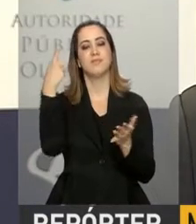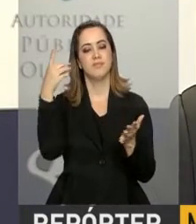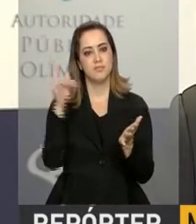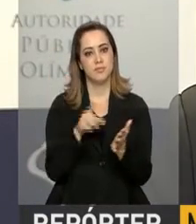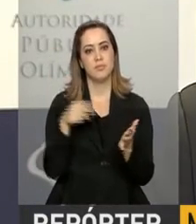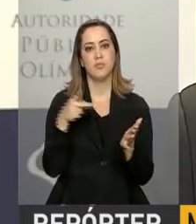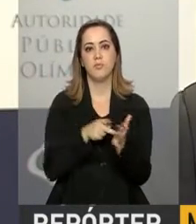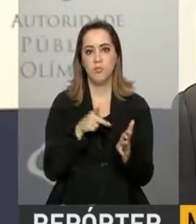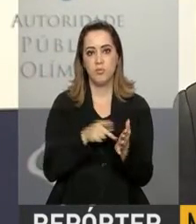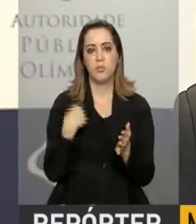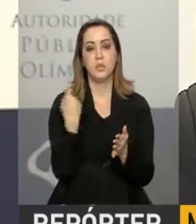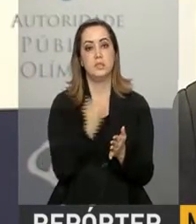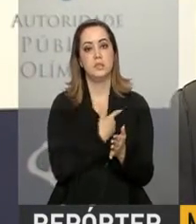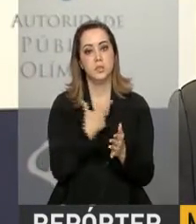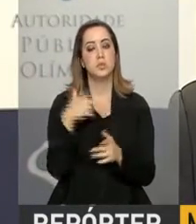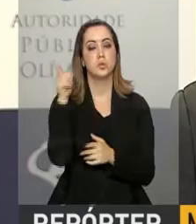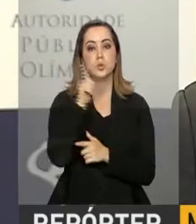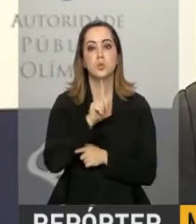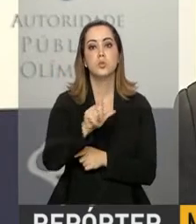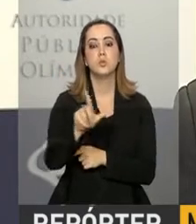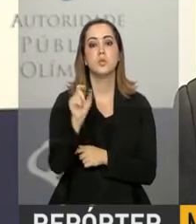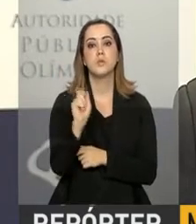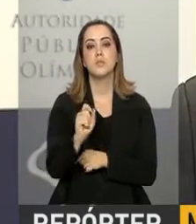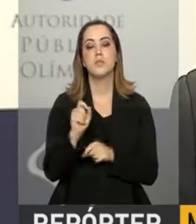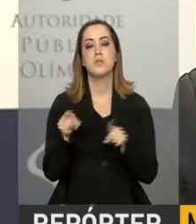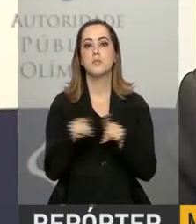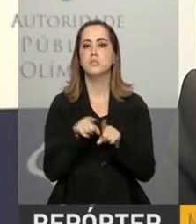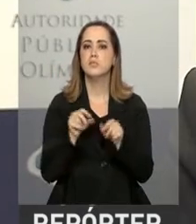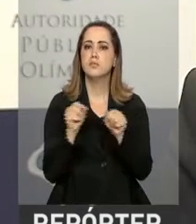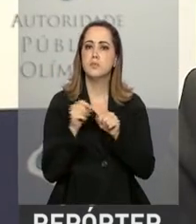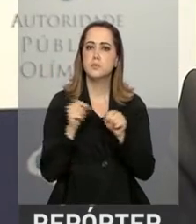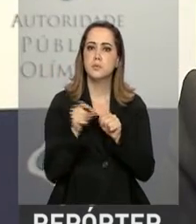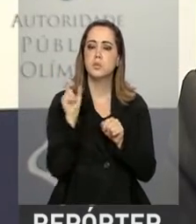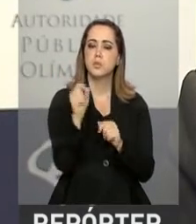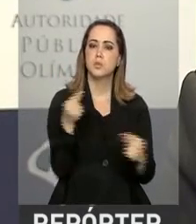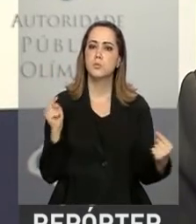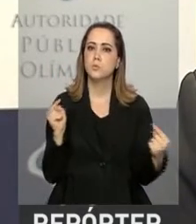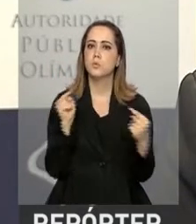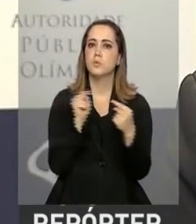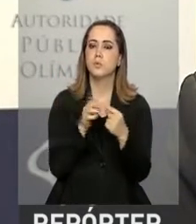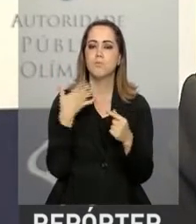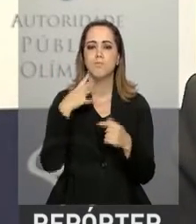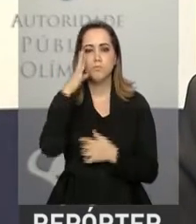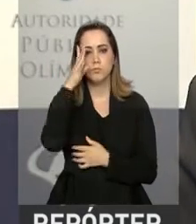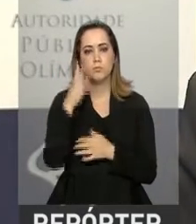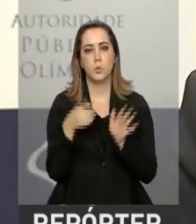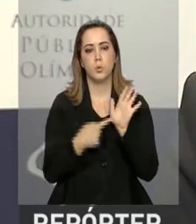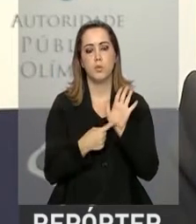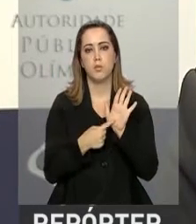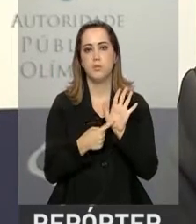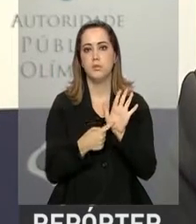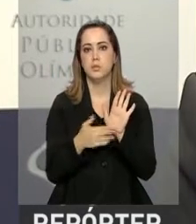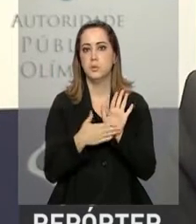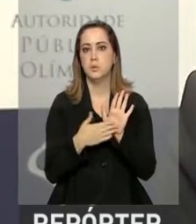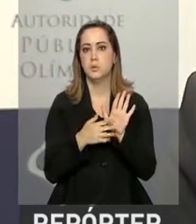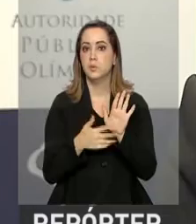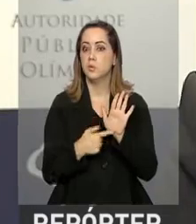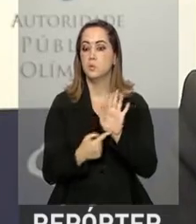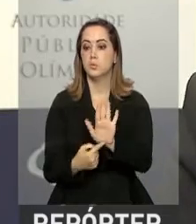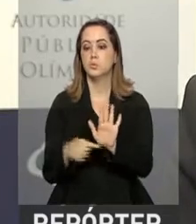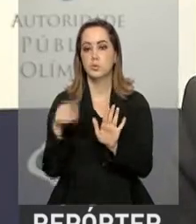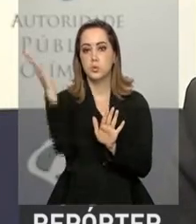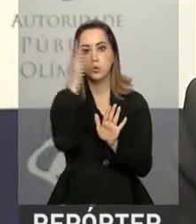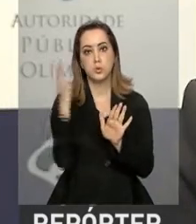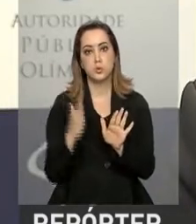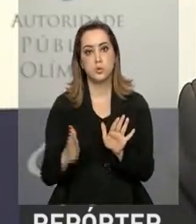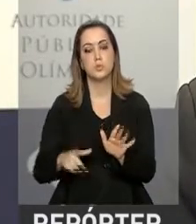a gente está conseguindo alcançar aquilo que foi um pouco da imagem que o Brasil procurou